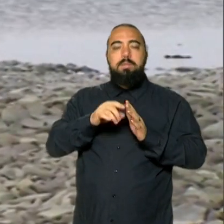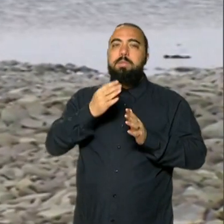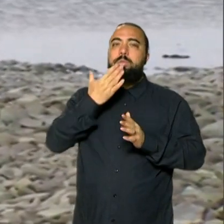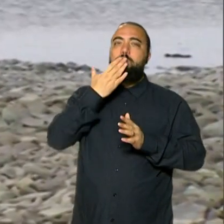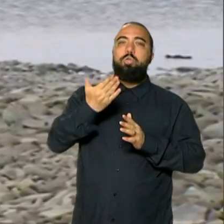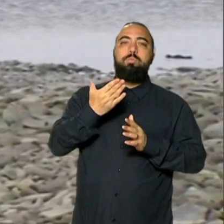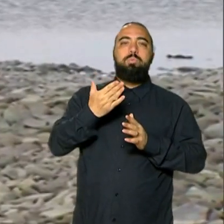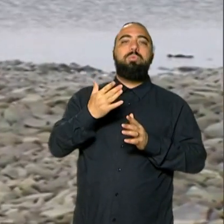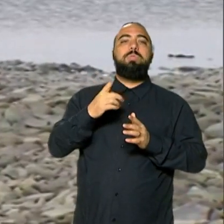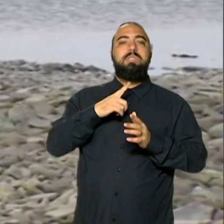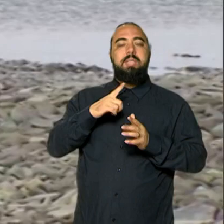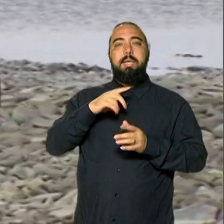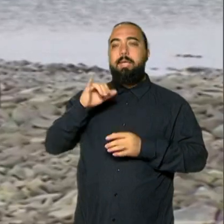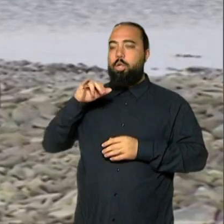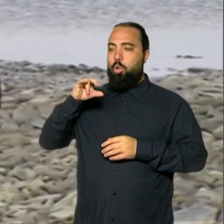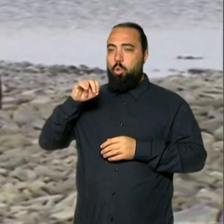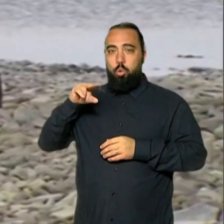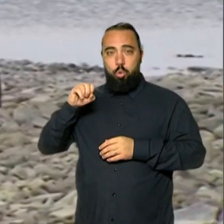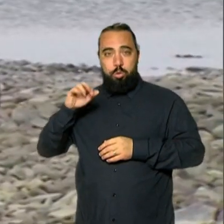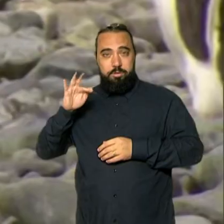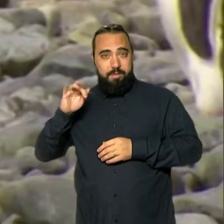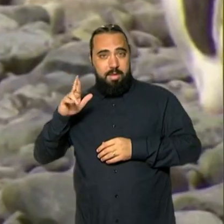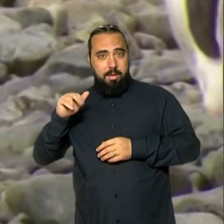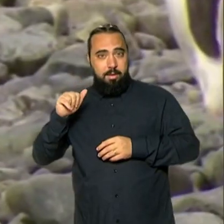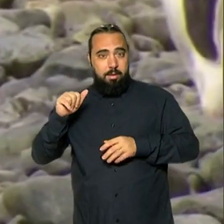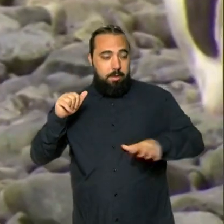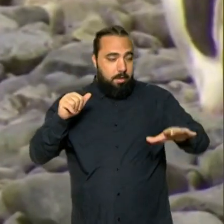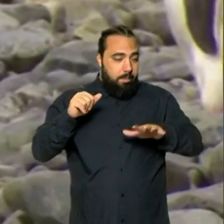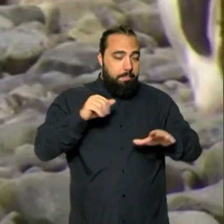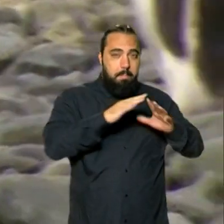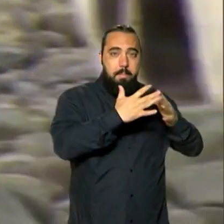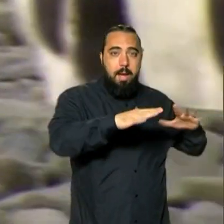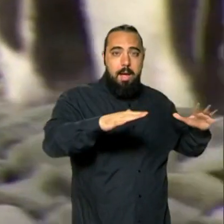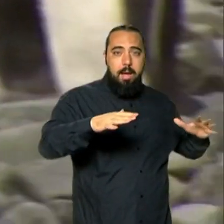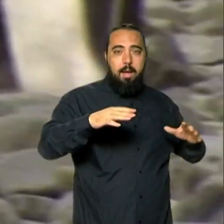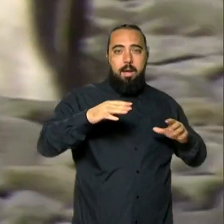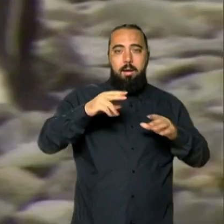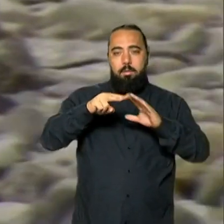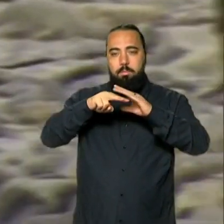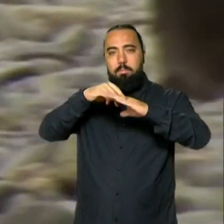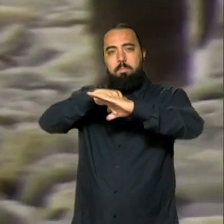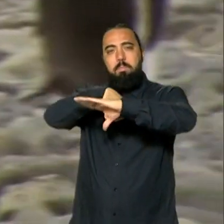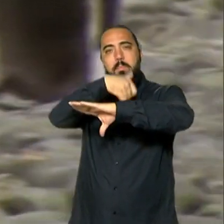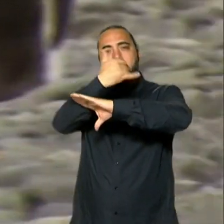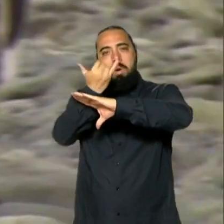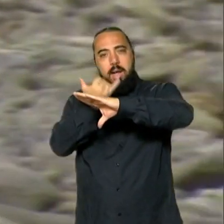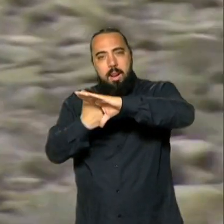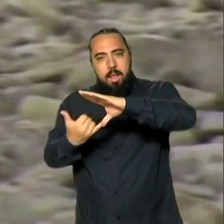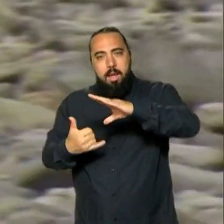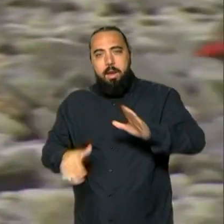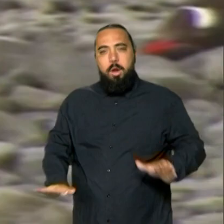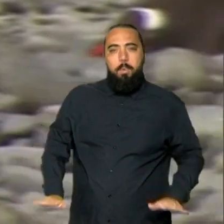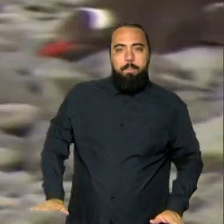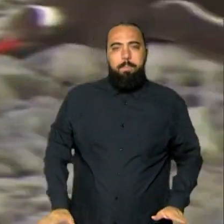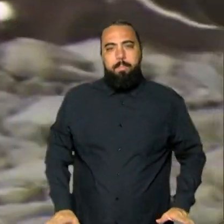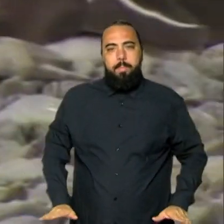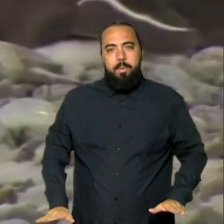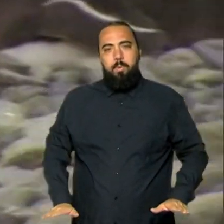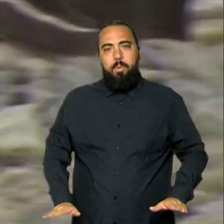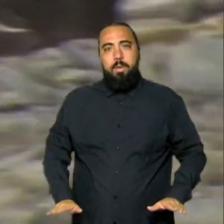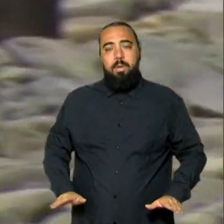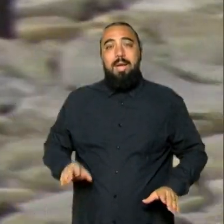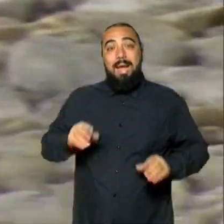estuda ionosfera, gente que estuda o ambiente marinho, a oceanografia, baleias, pinguins, a própria